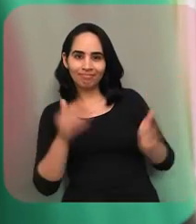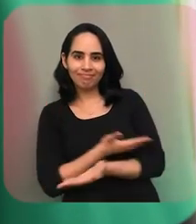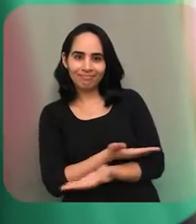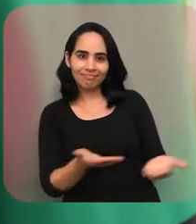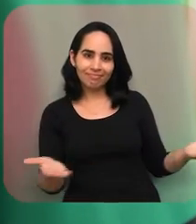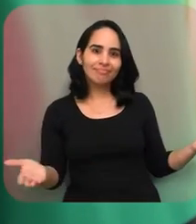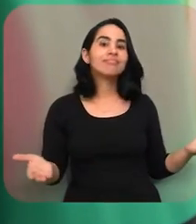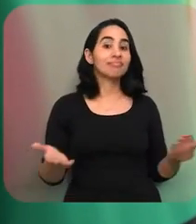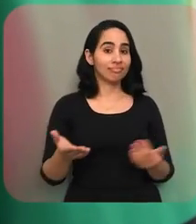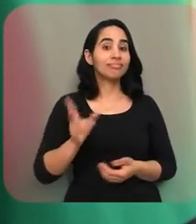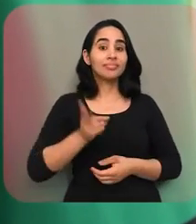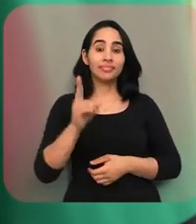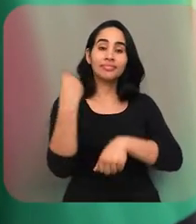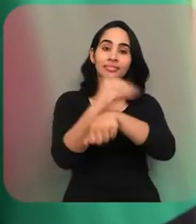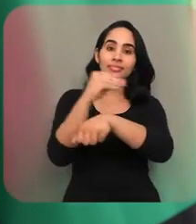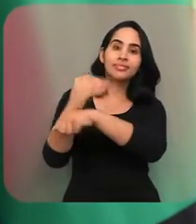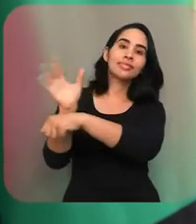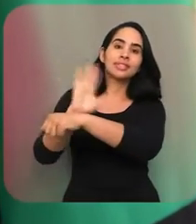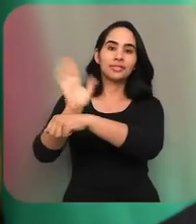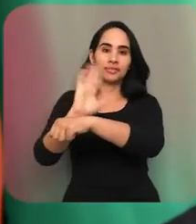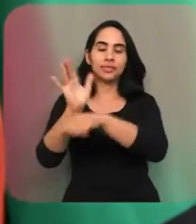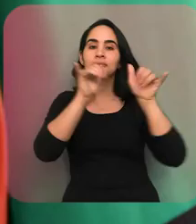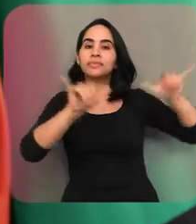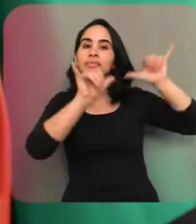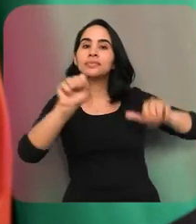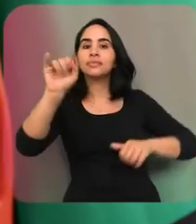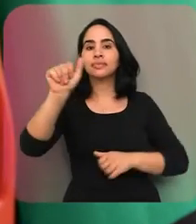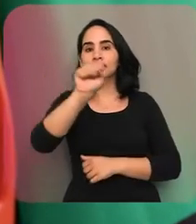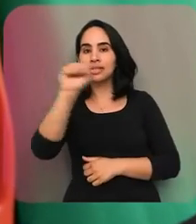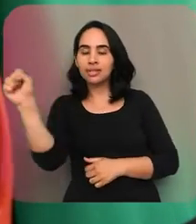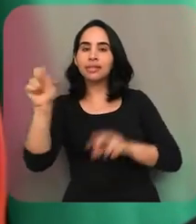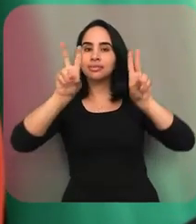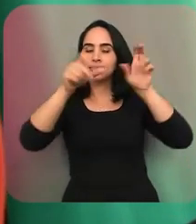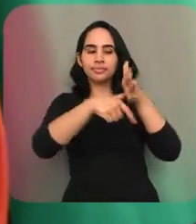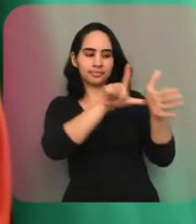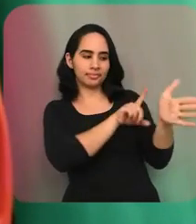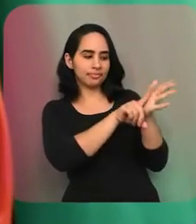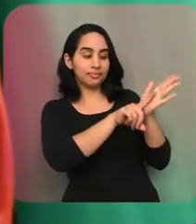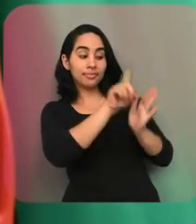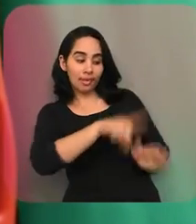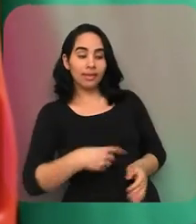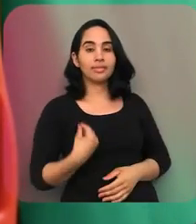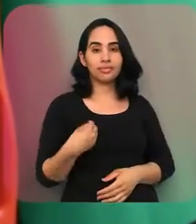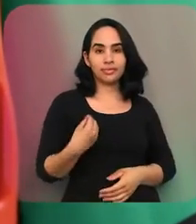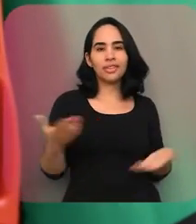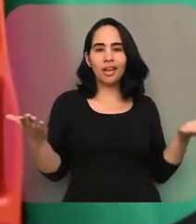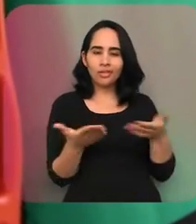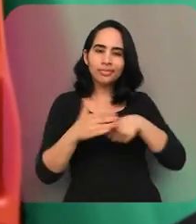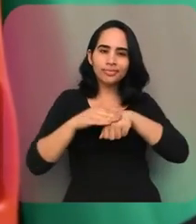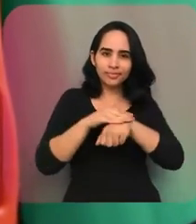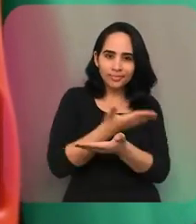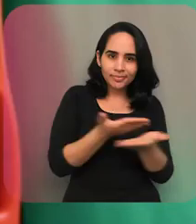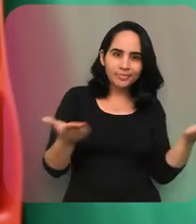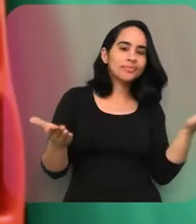Olá, pessoal! Seguindo a série de vídeos para a campanha do CIAS Prevenção é Vida, eu quero conversar hoje com vocês sobre o